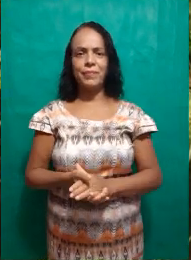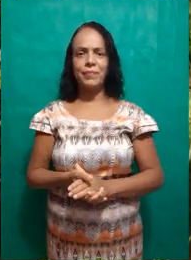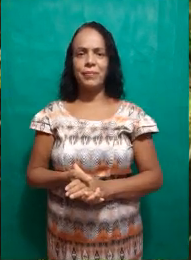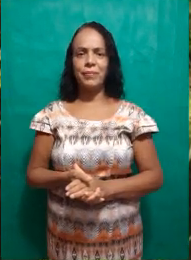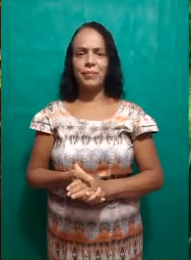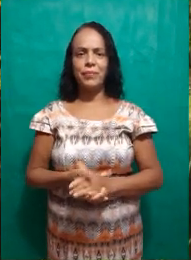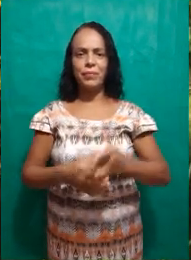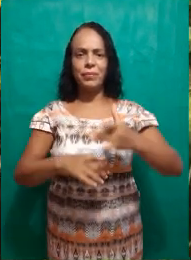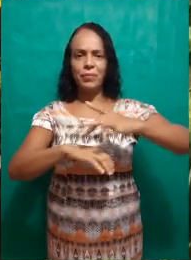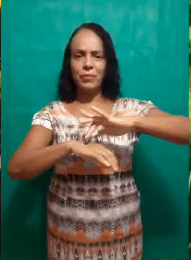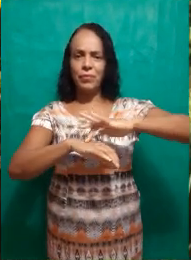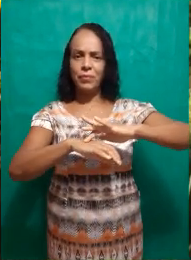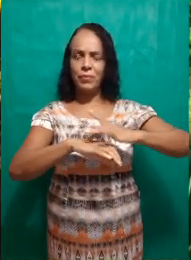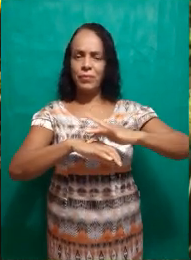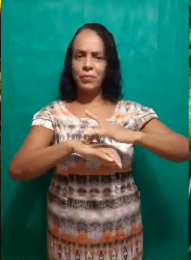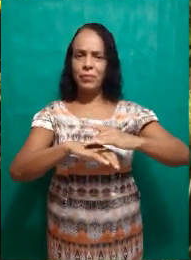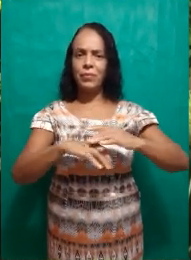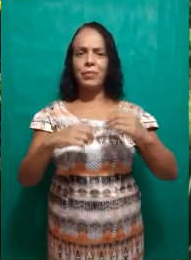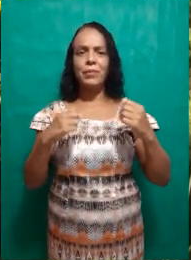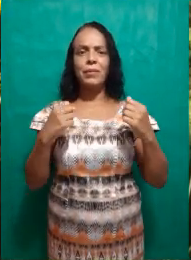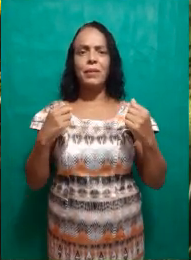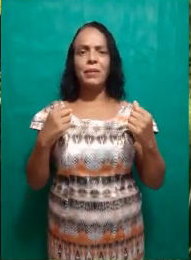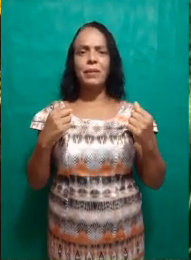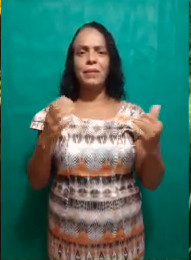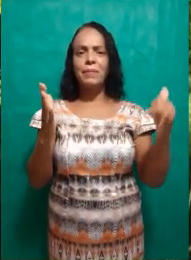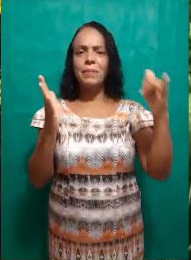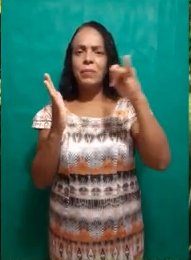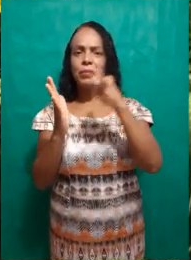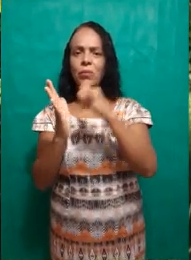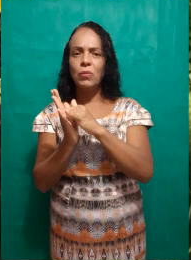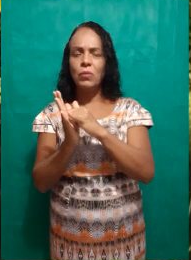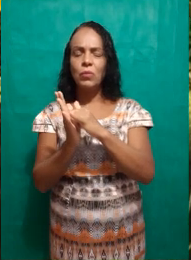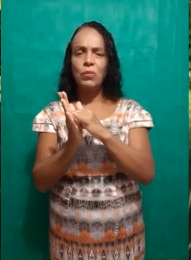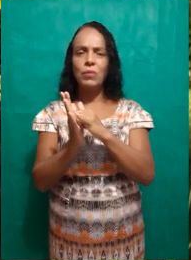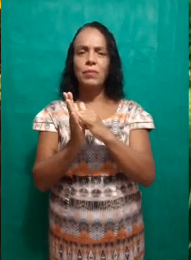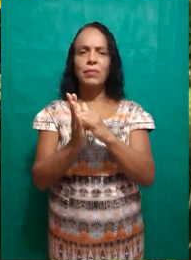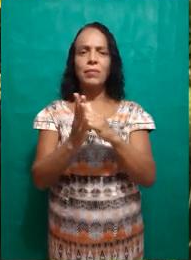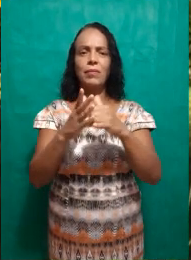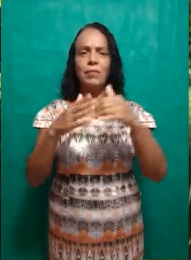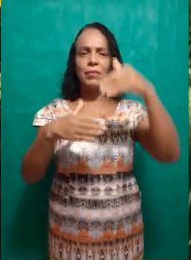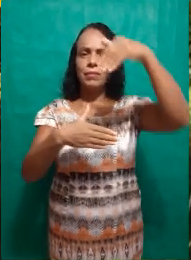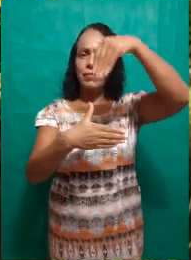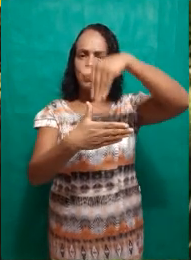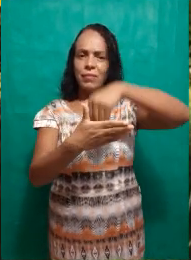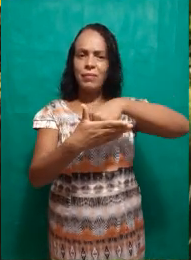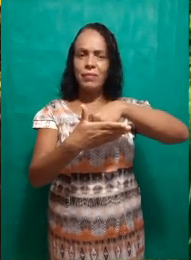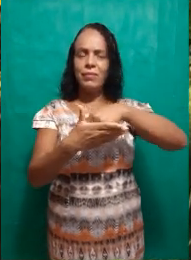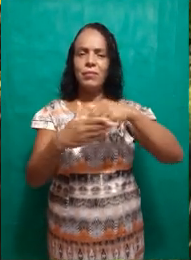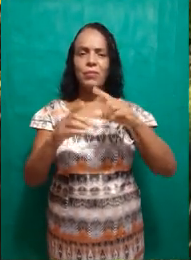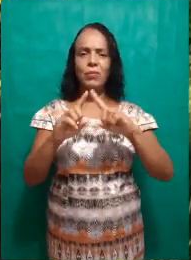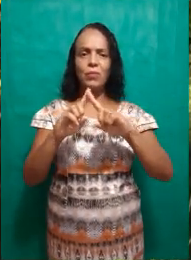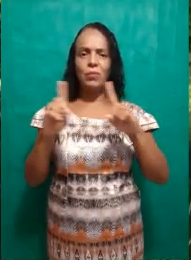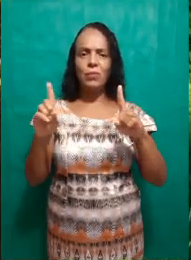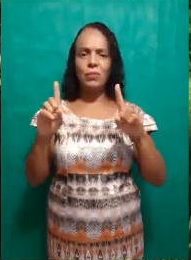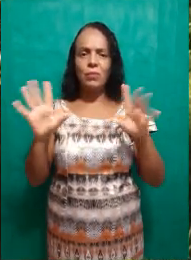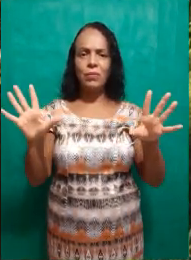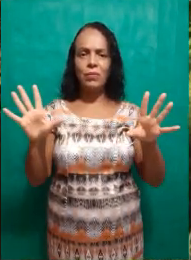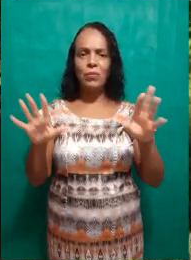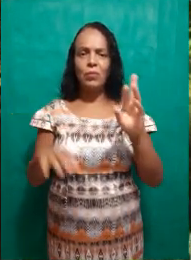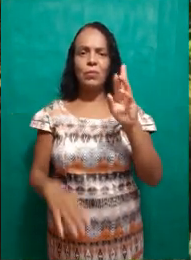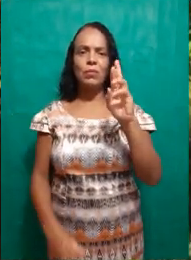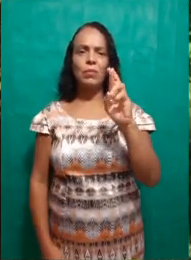feita com a dança que haveria então de se incorporar ao ritual,